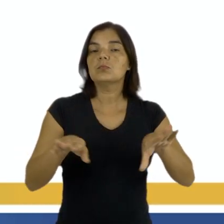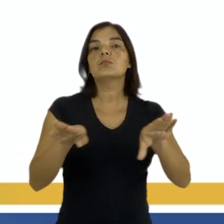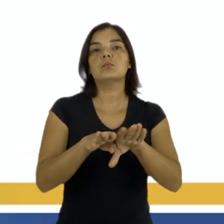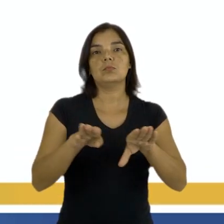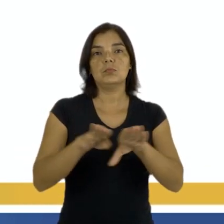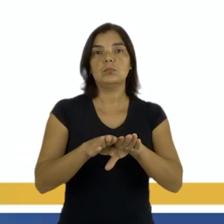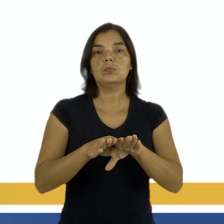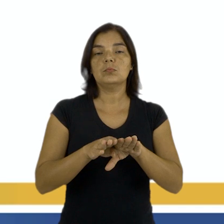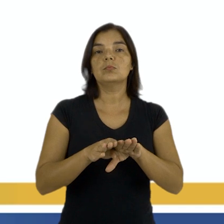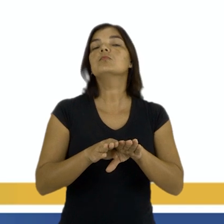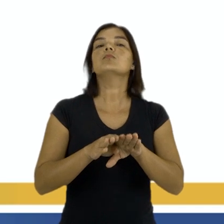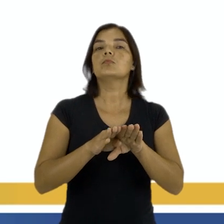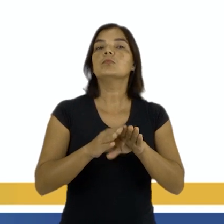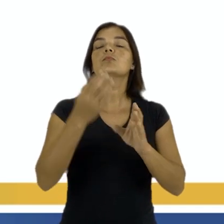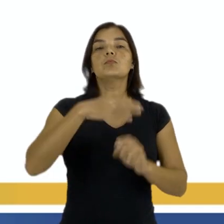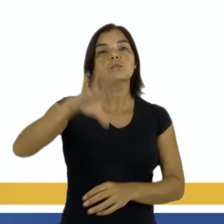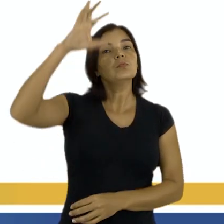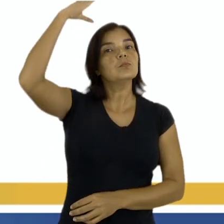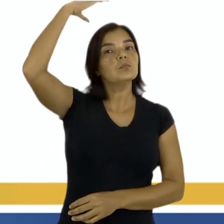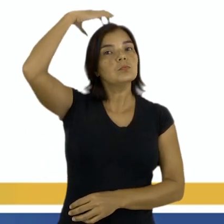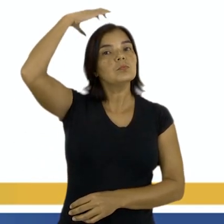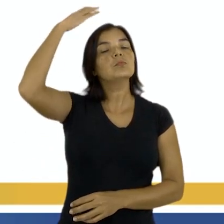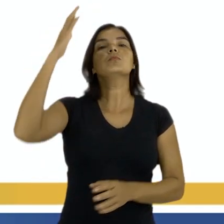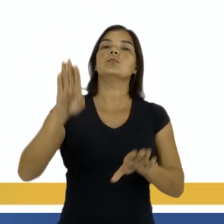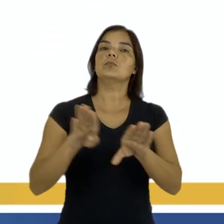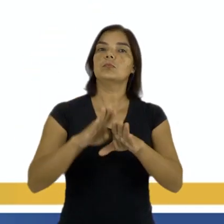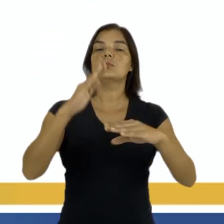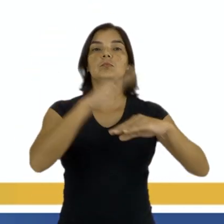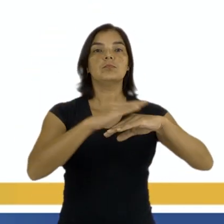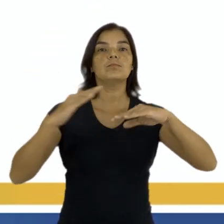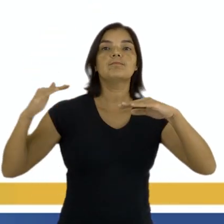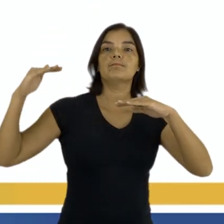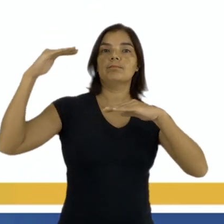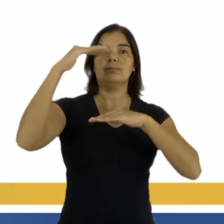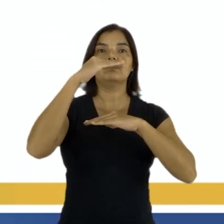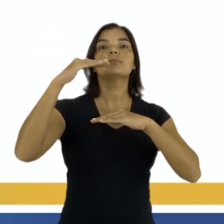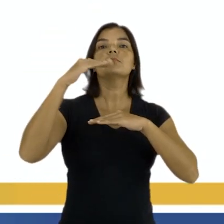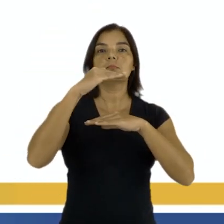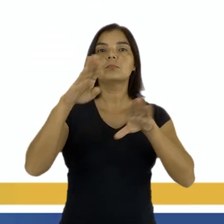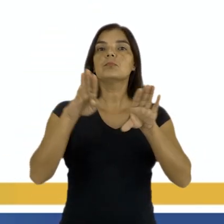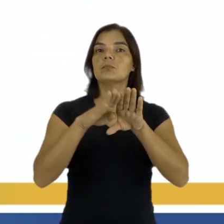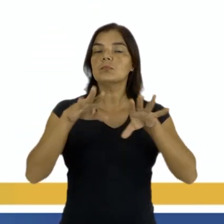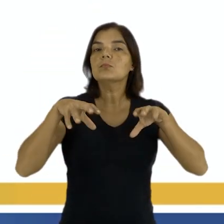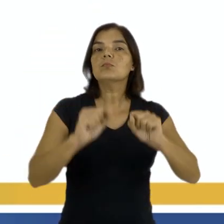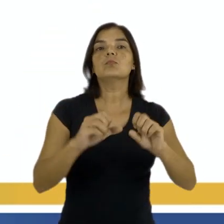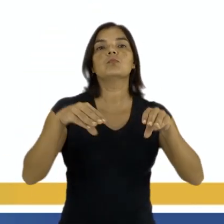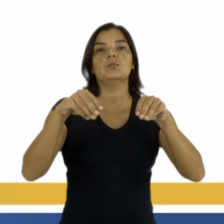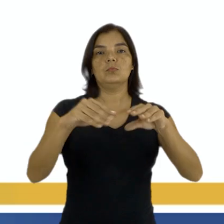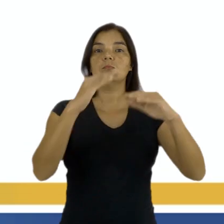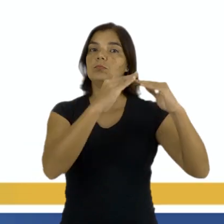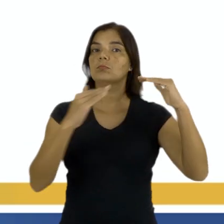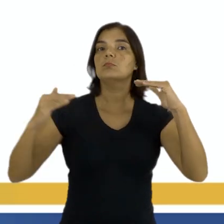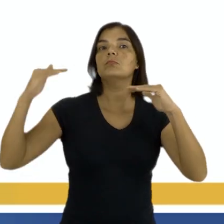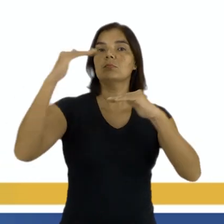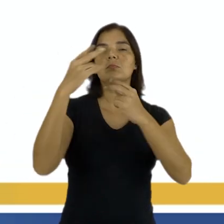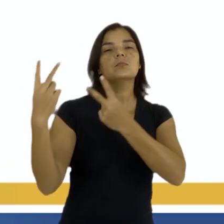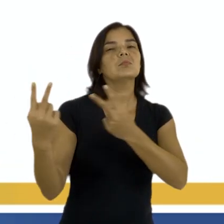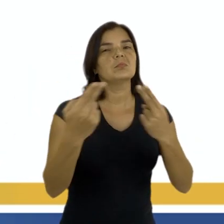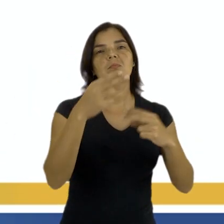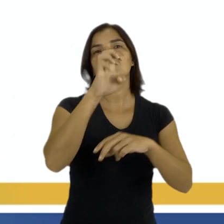exerce uma soberania nacional, como você está vendo nas imagens, né? Povo, território e soberania, igual ao